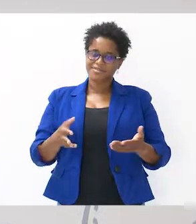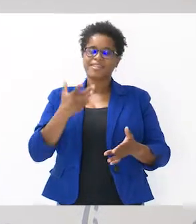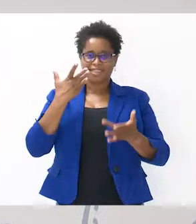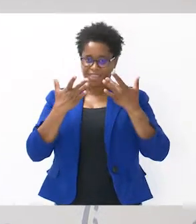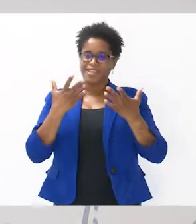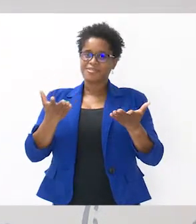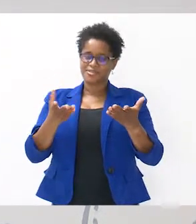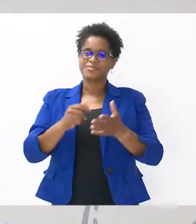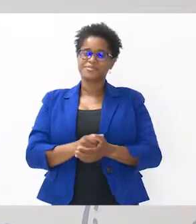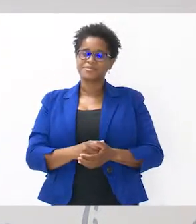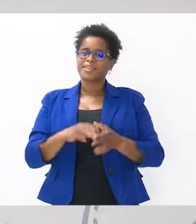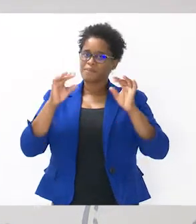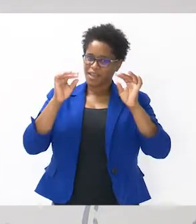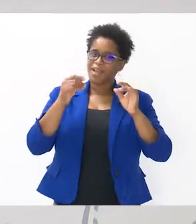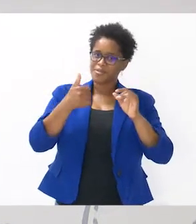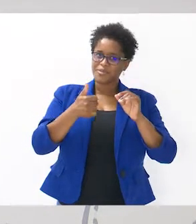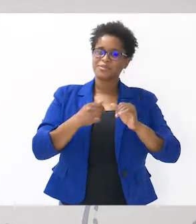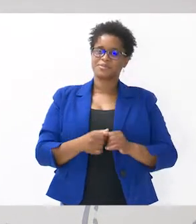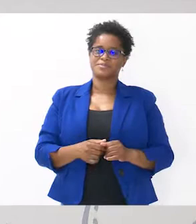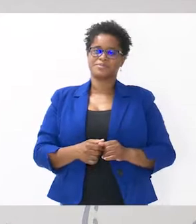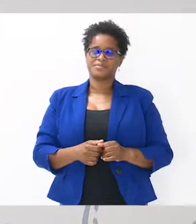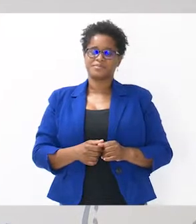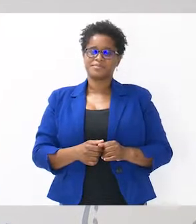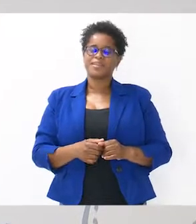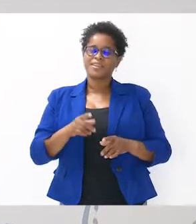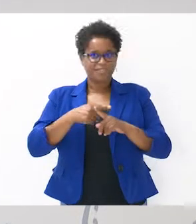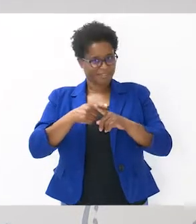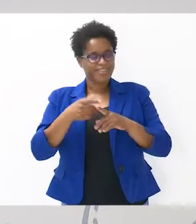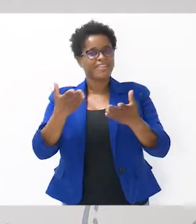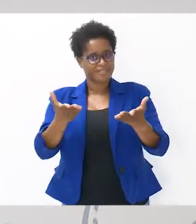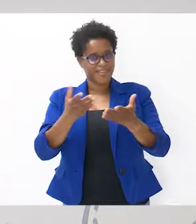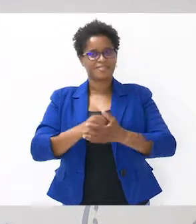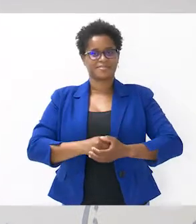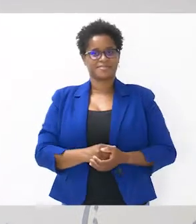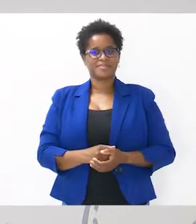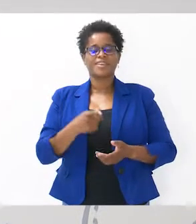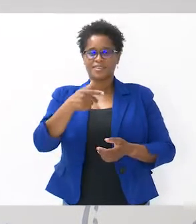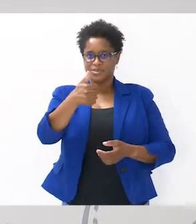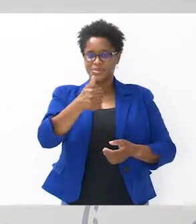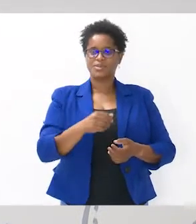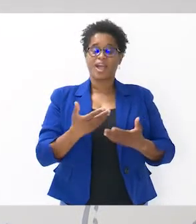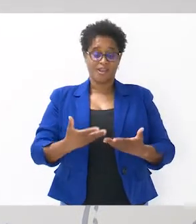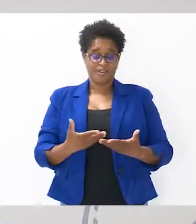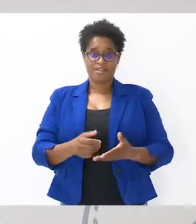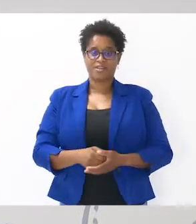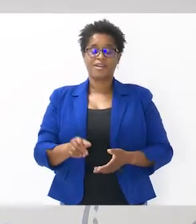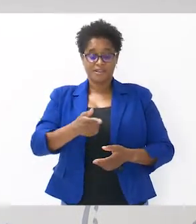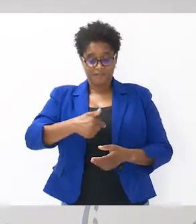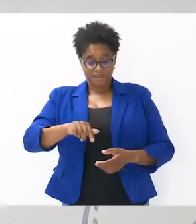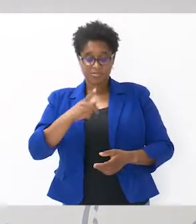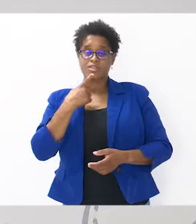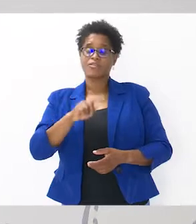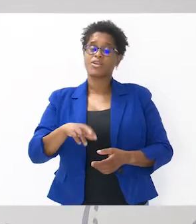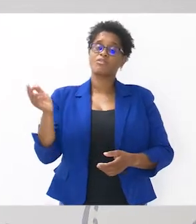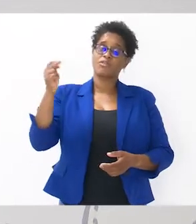Desculpem. Divertiram-se? Foi interessante, não foi? Isso. Agora, vamos